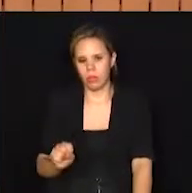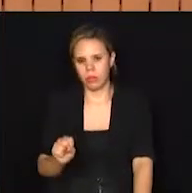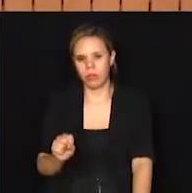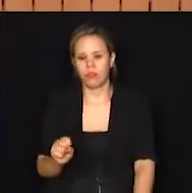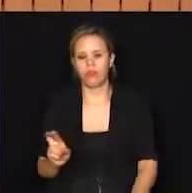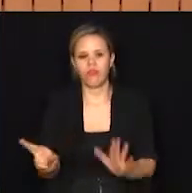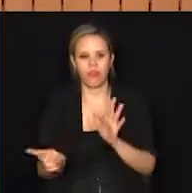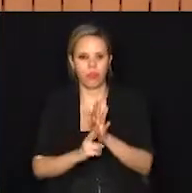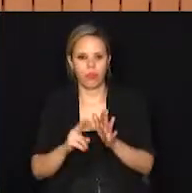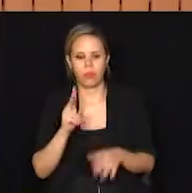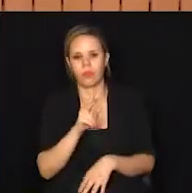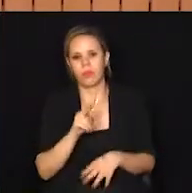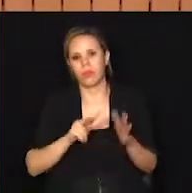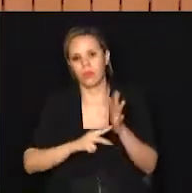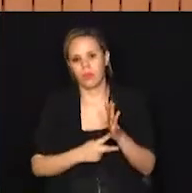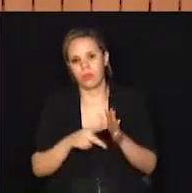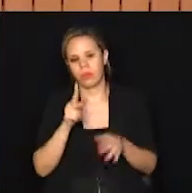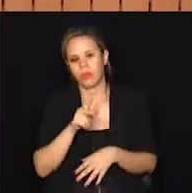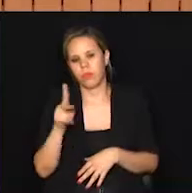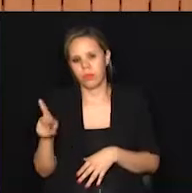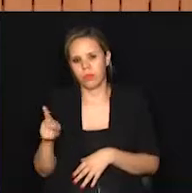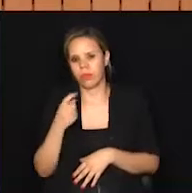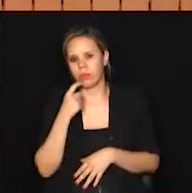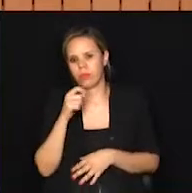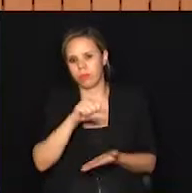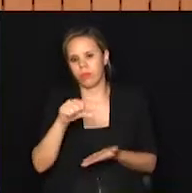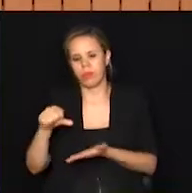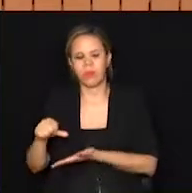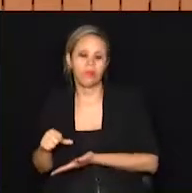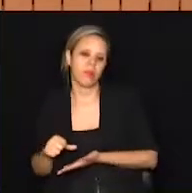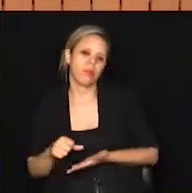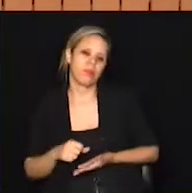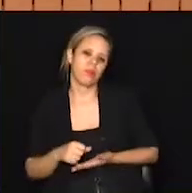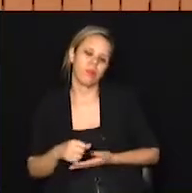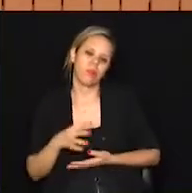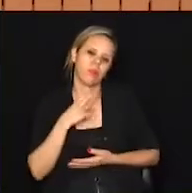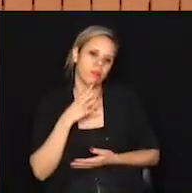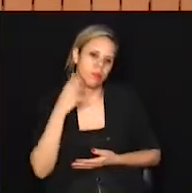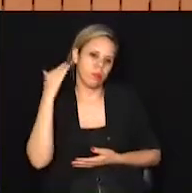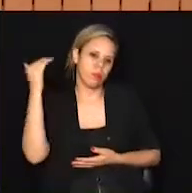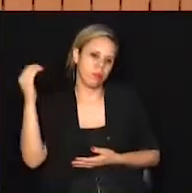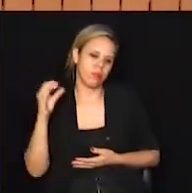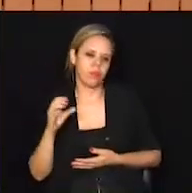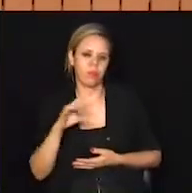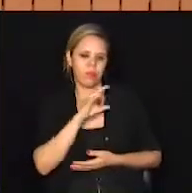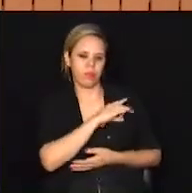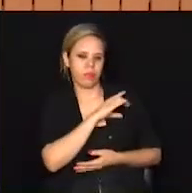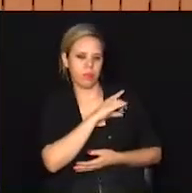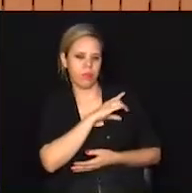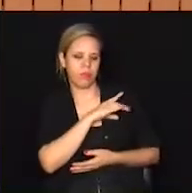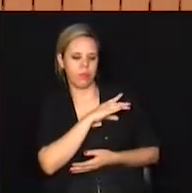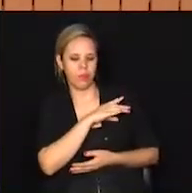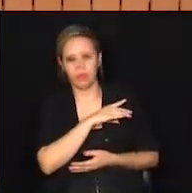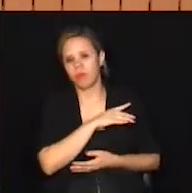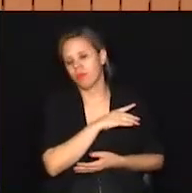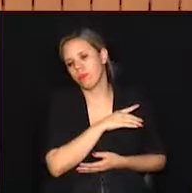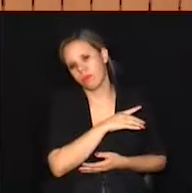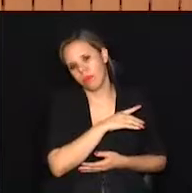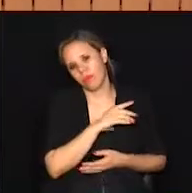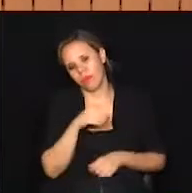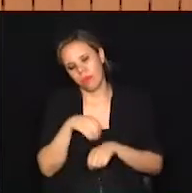Sindicato dos Professores de Campinas e região, professor também conhecido como chileno. Passo aqui